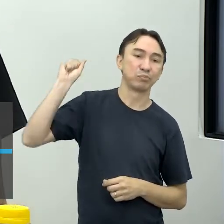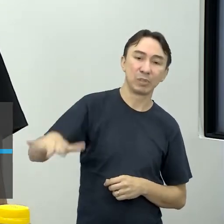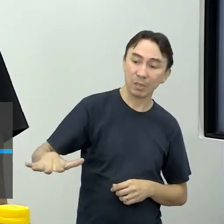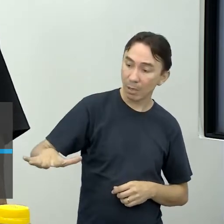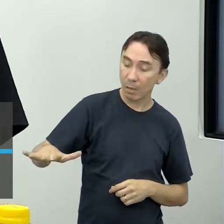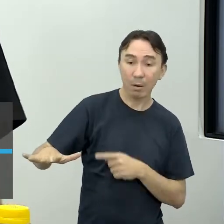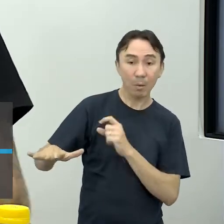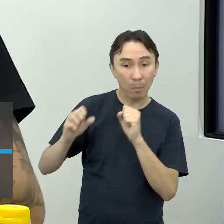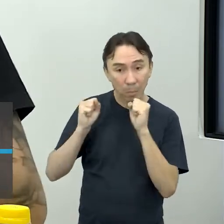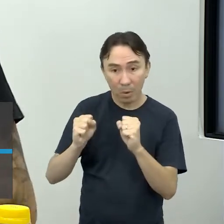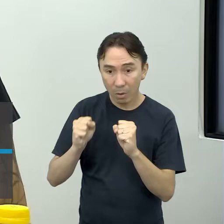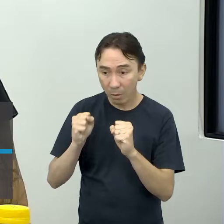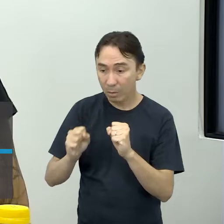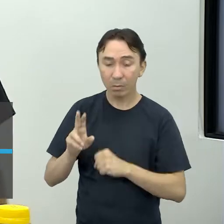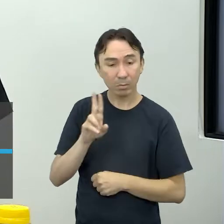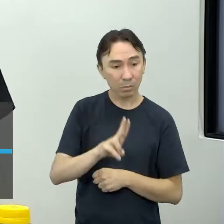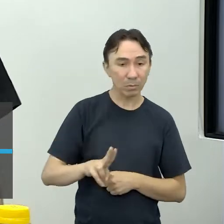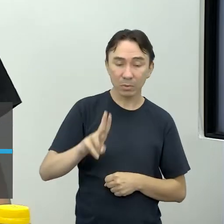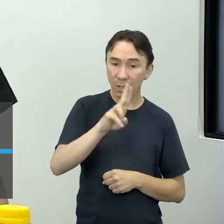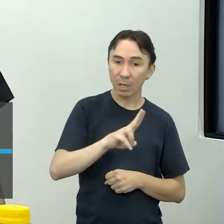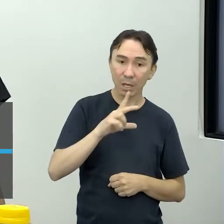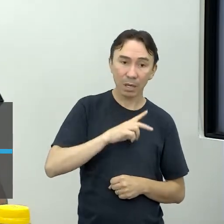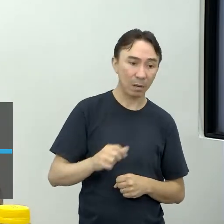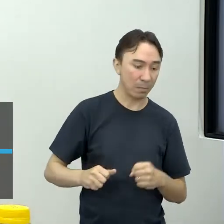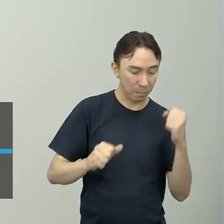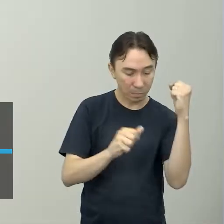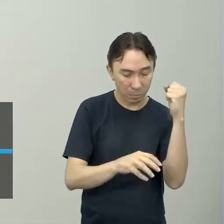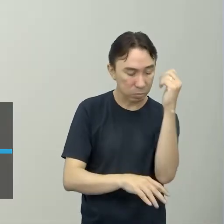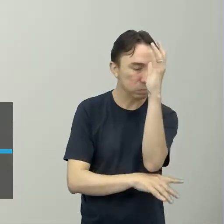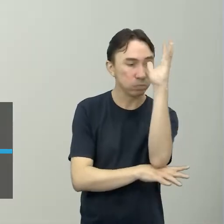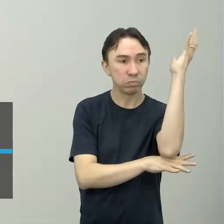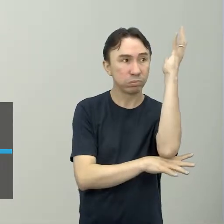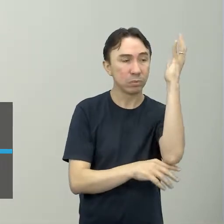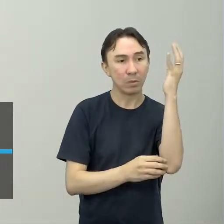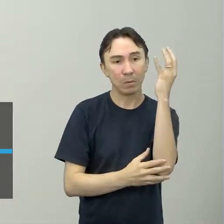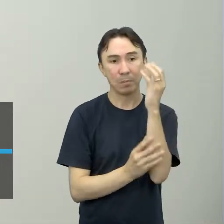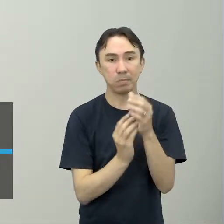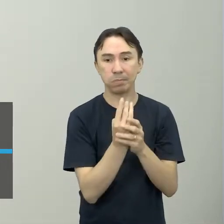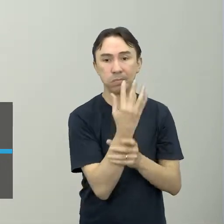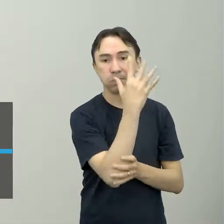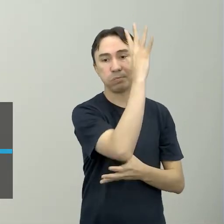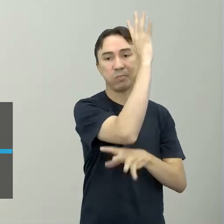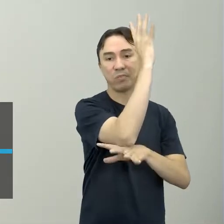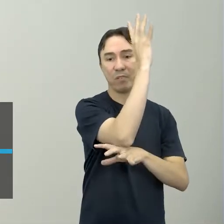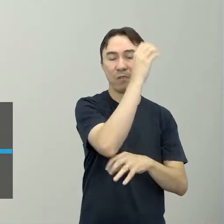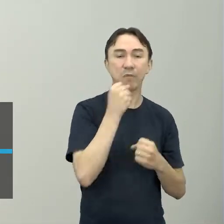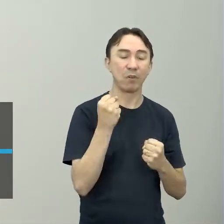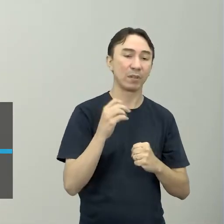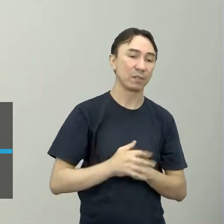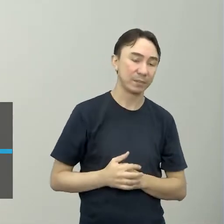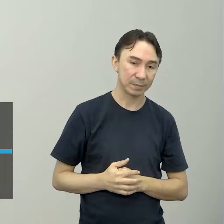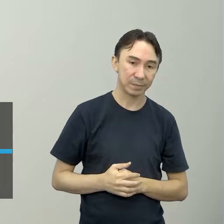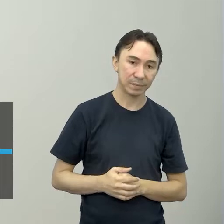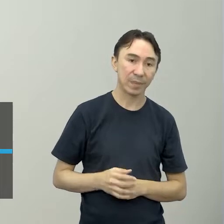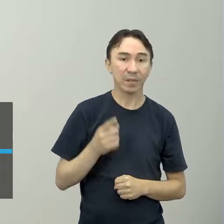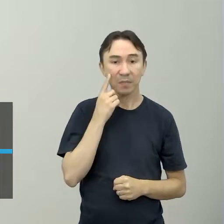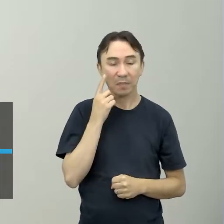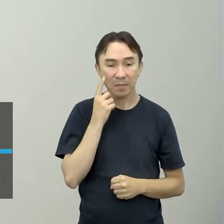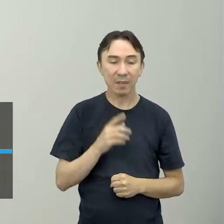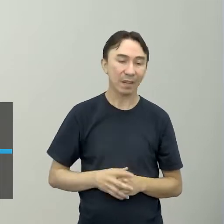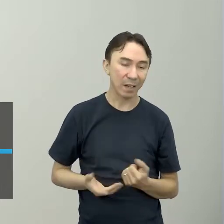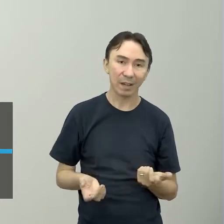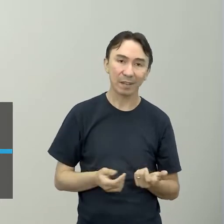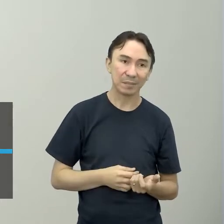casa, economizando tanto para nós e tanto para o meio ambiente, né? Sim, pensar, por exemplo, em hortas sustentáveis, ao invés de você ficar